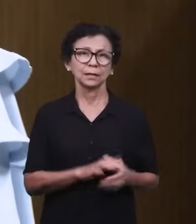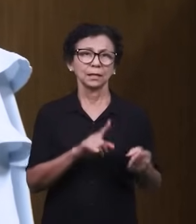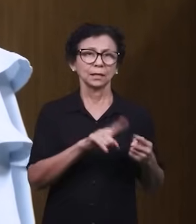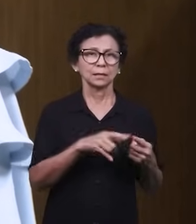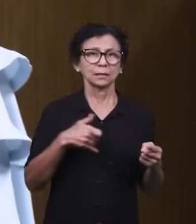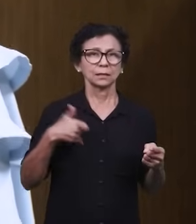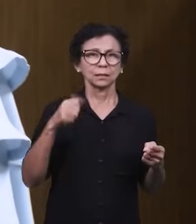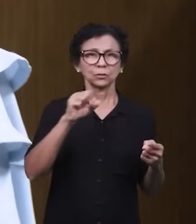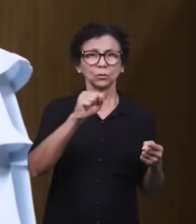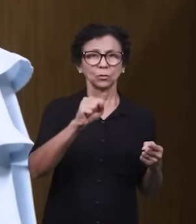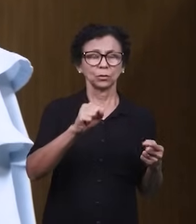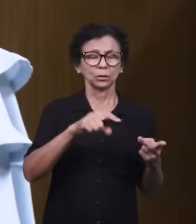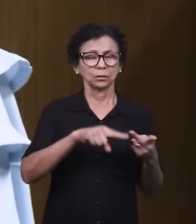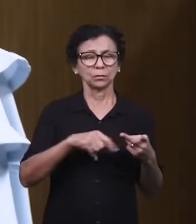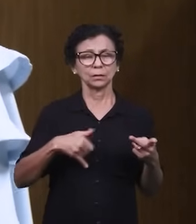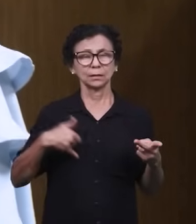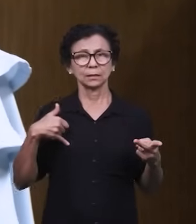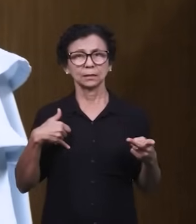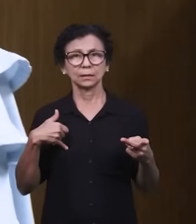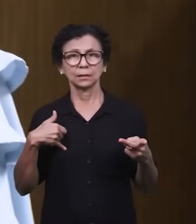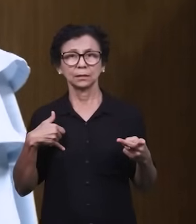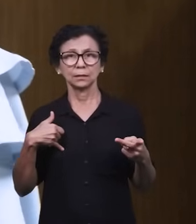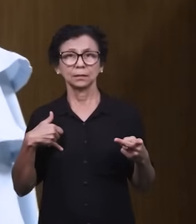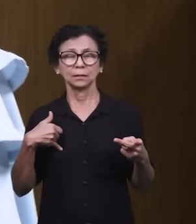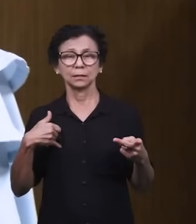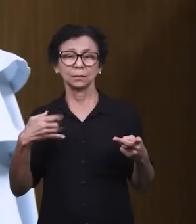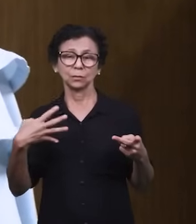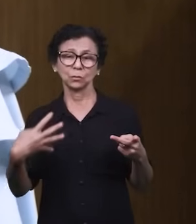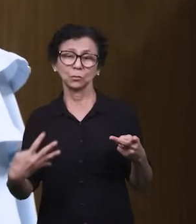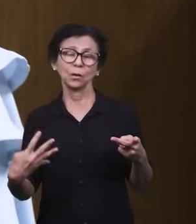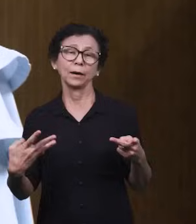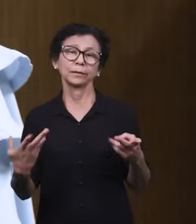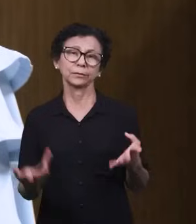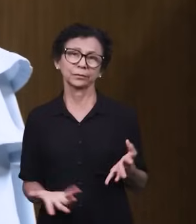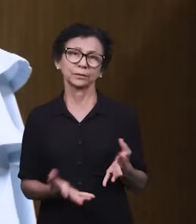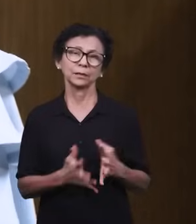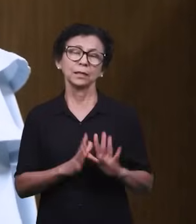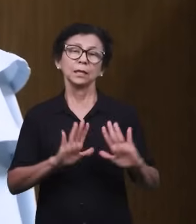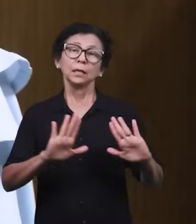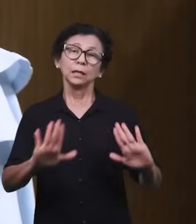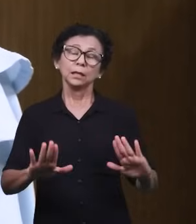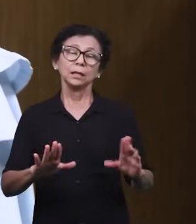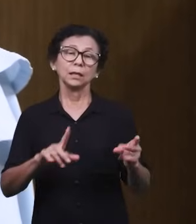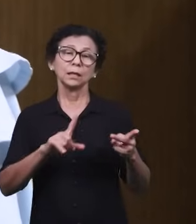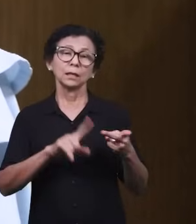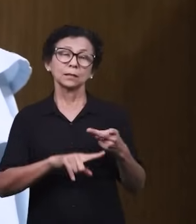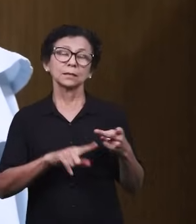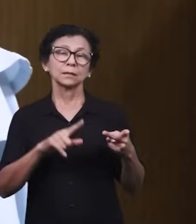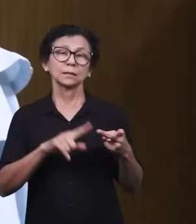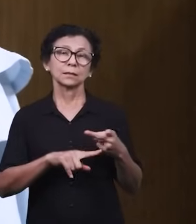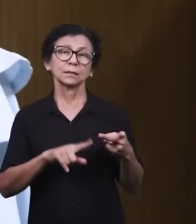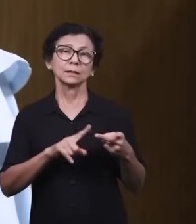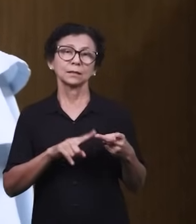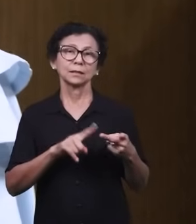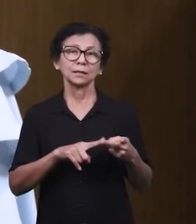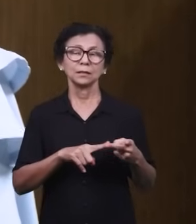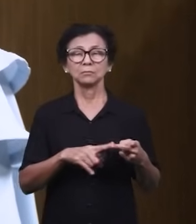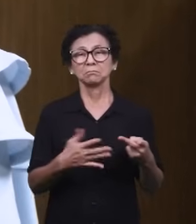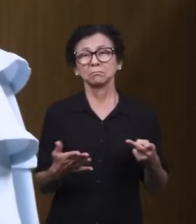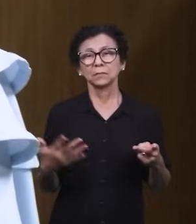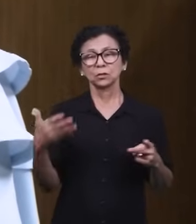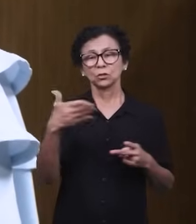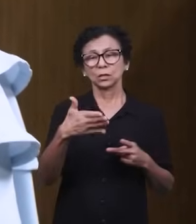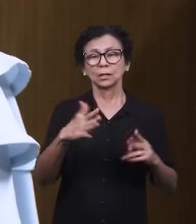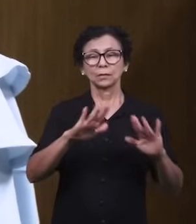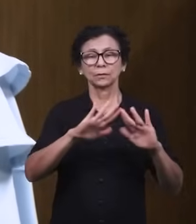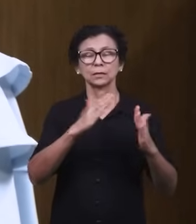tocar, ela se propôs a trabalhar com a Sara, né? Ela percebeu que a Sara poderia